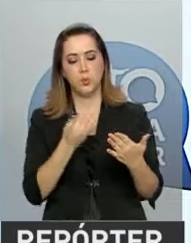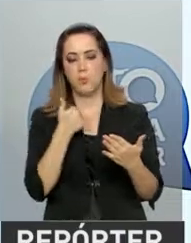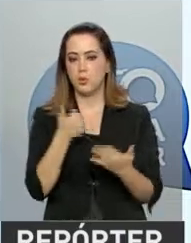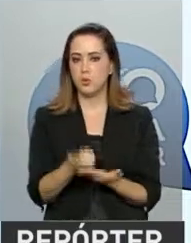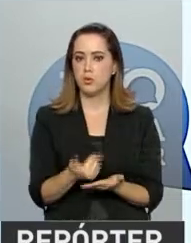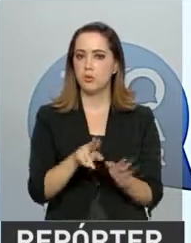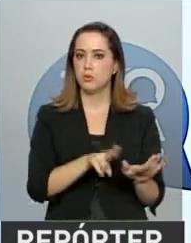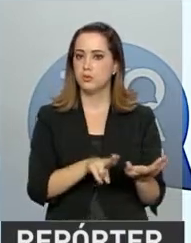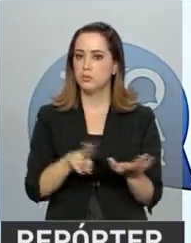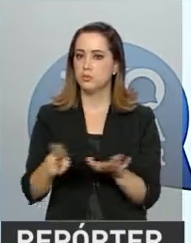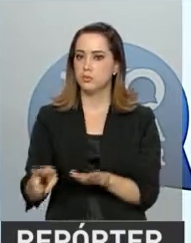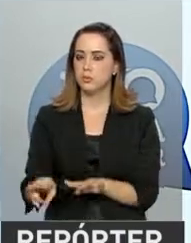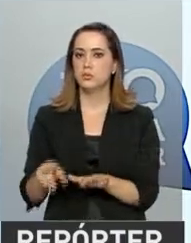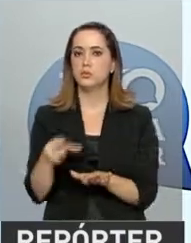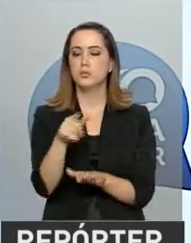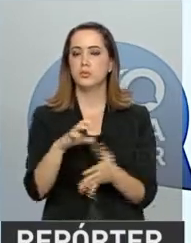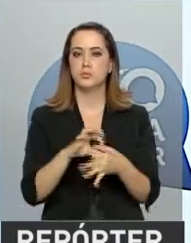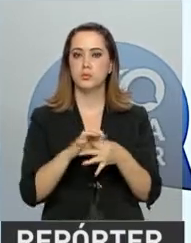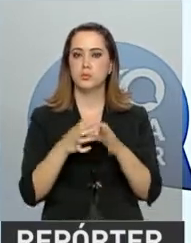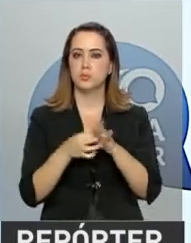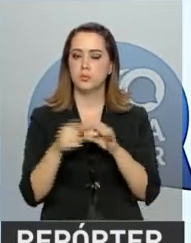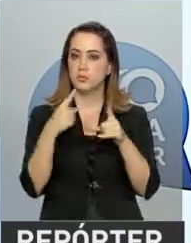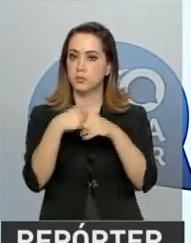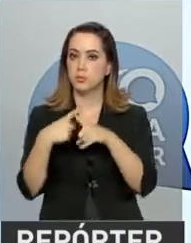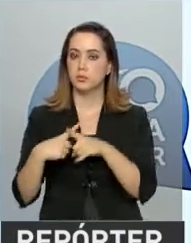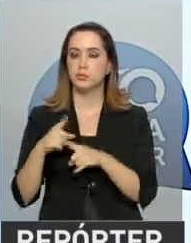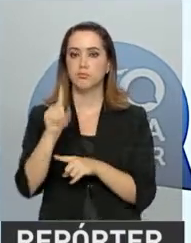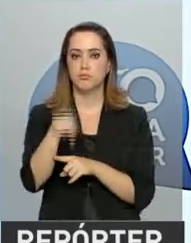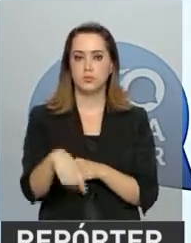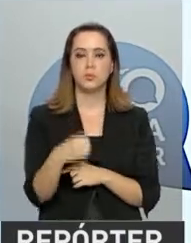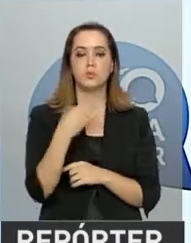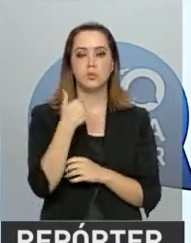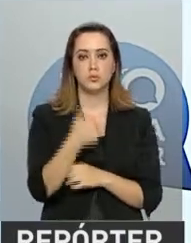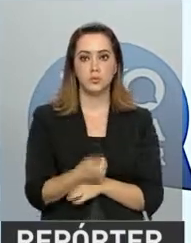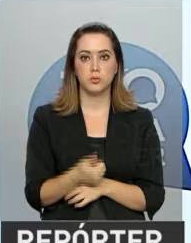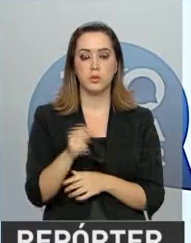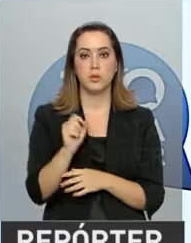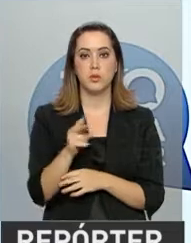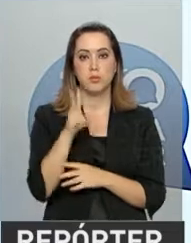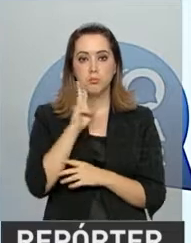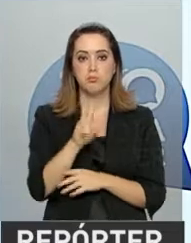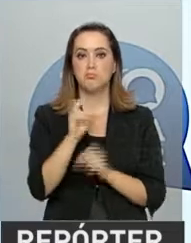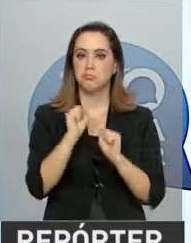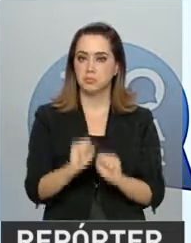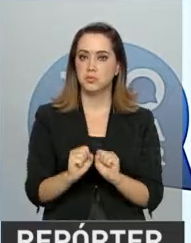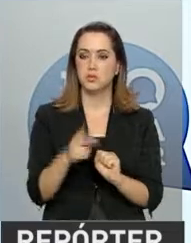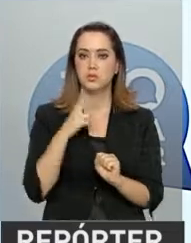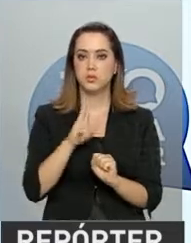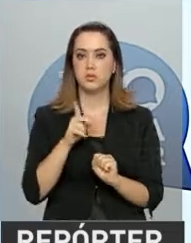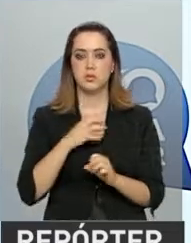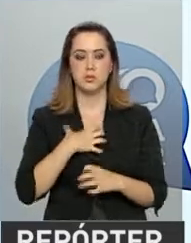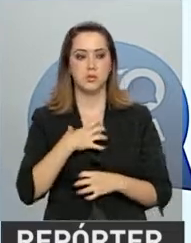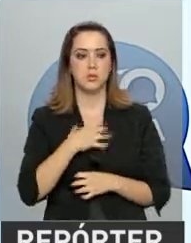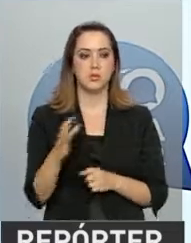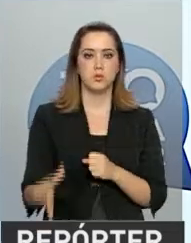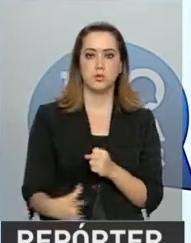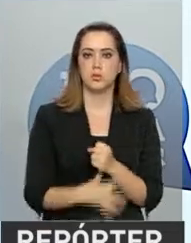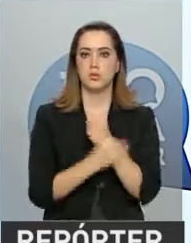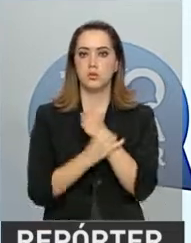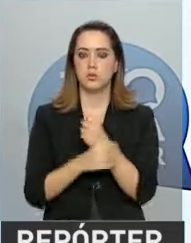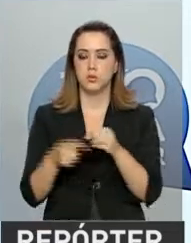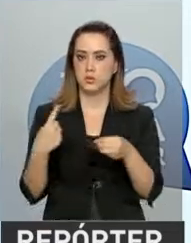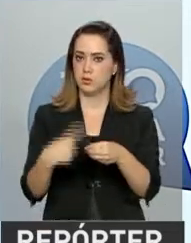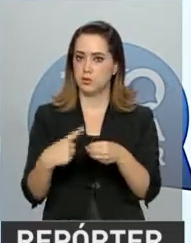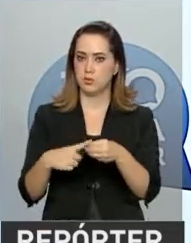jogos. Disse que andando pelas praças esportivas é possível ver que as pessoas estão se sentindo mais seguras, que a cidade